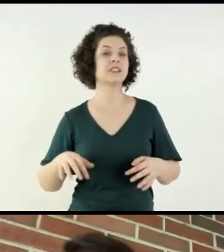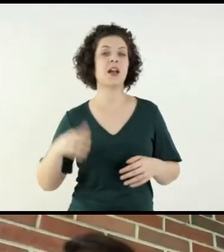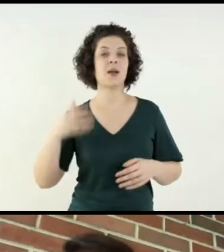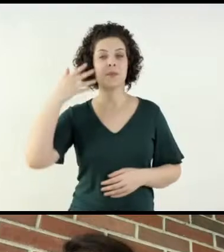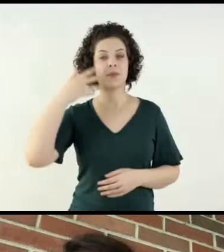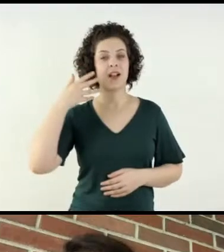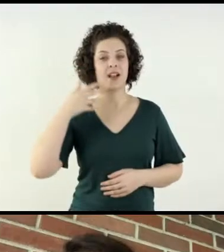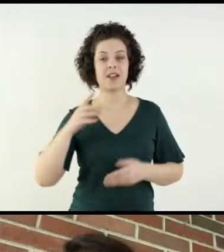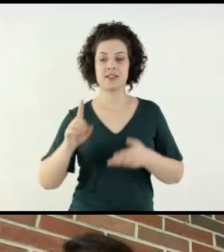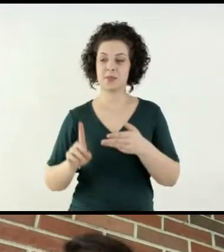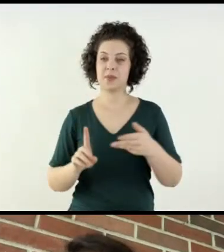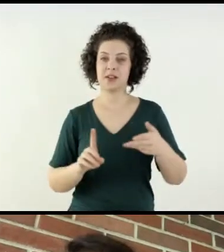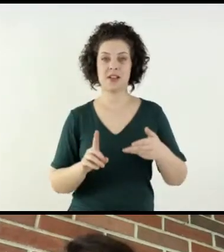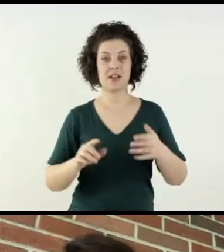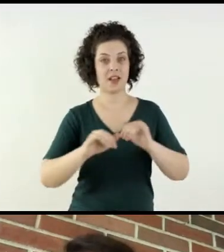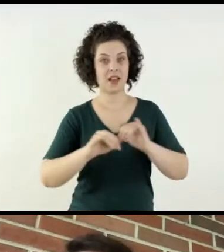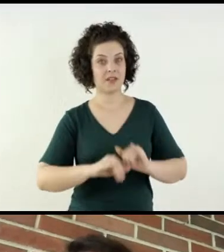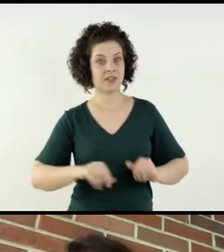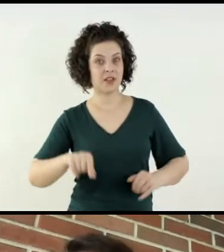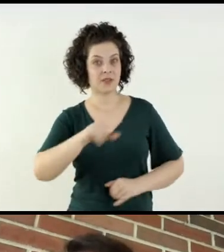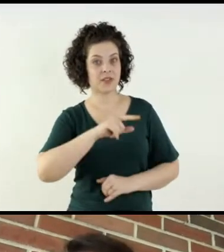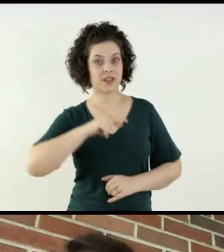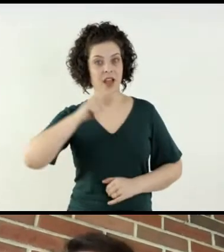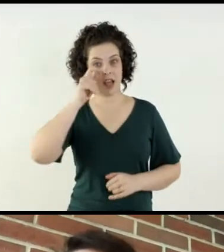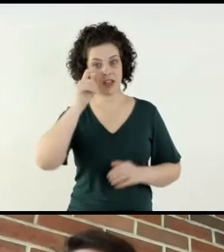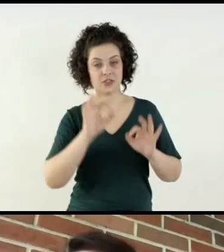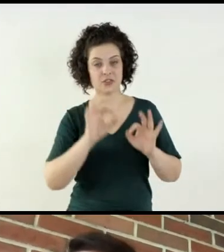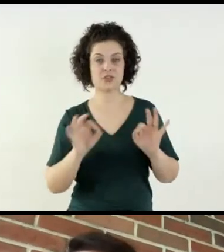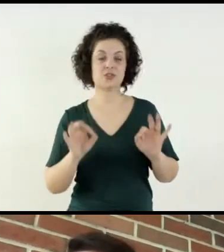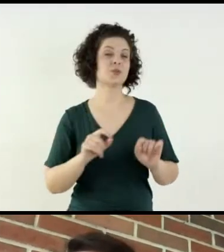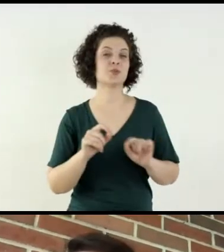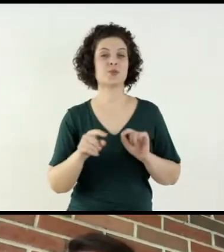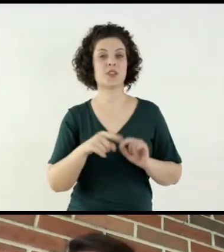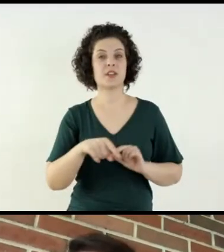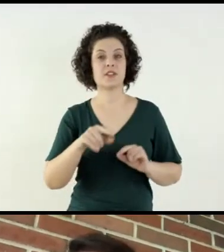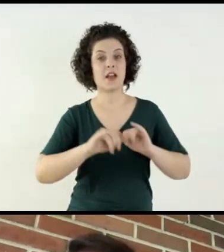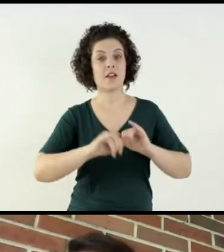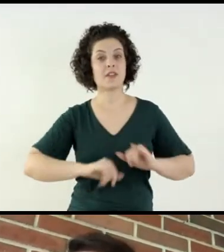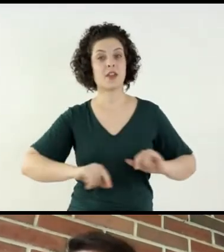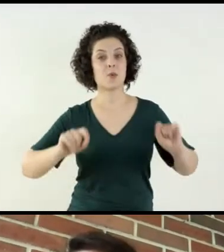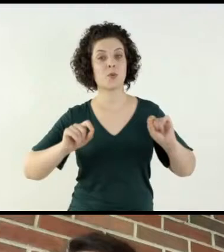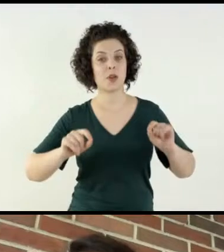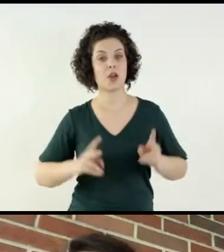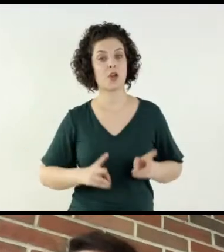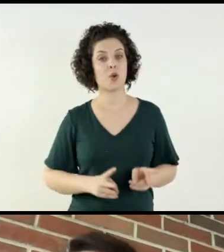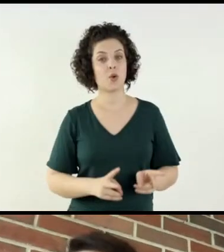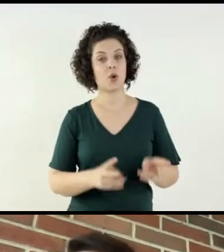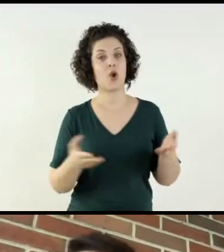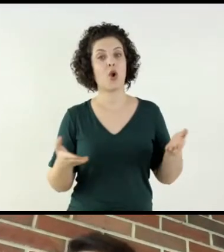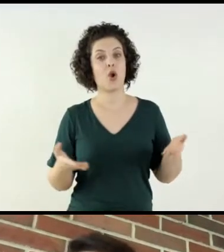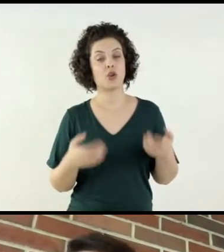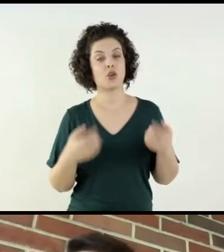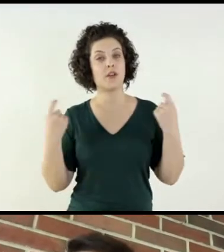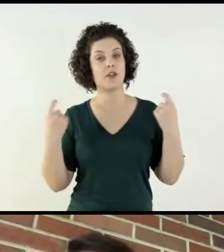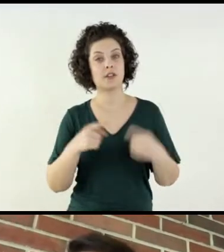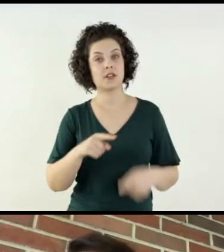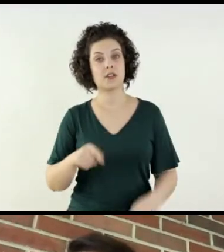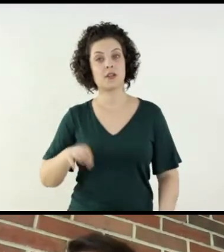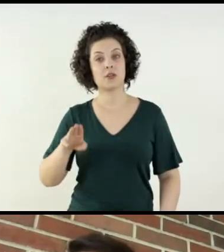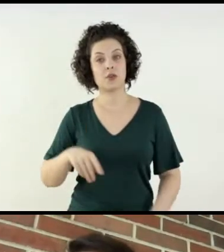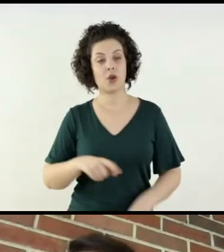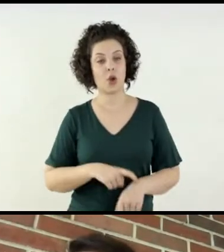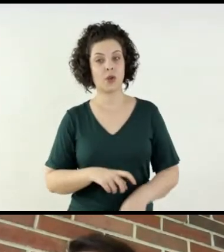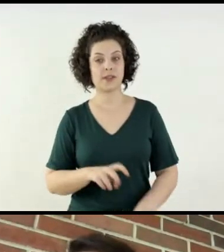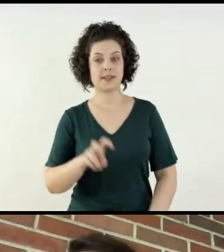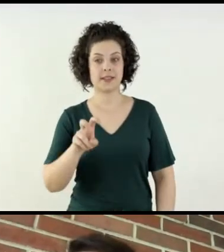vocês e falar para todo o público que está assistindo. Agradecer o público também. E avisar a todos que a gente continua hoje no Festival ZUM, às 5, logo